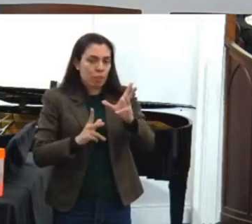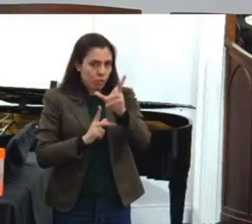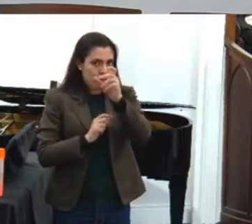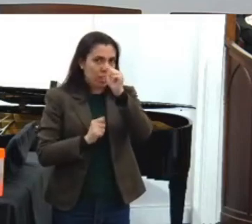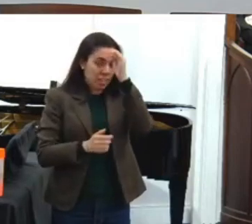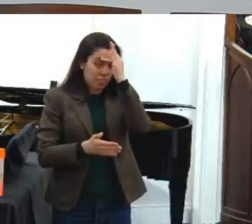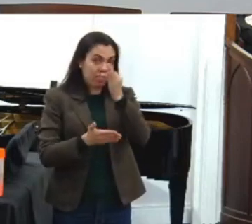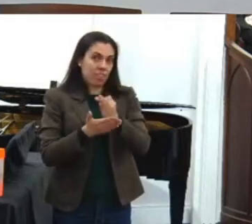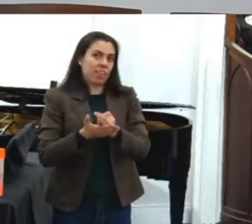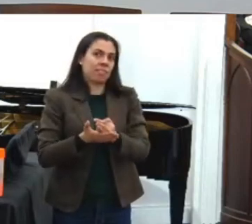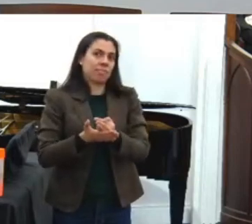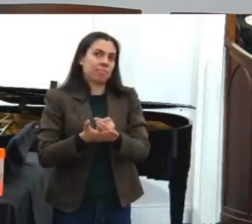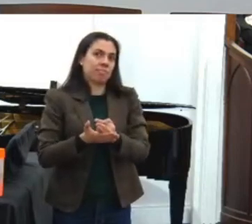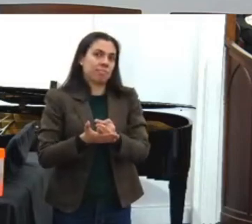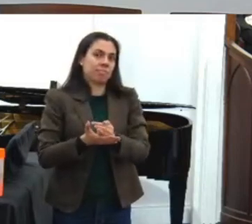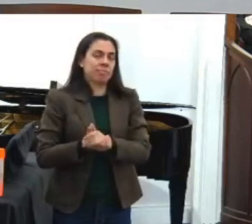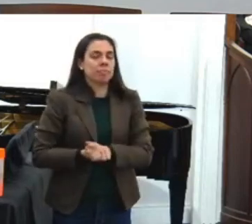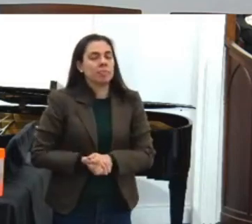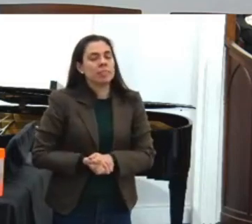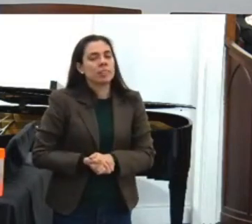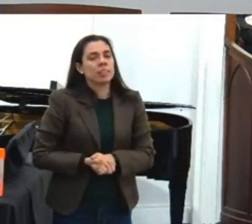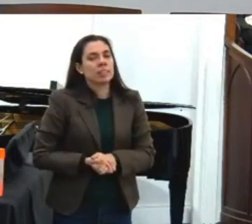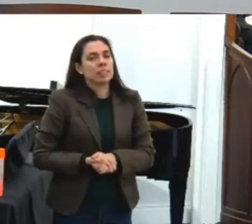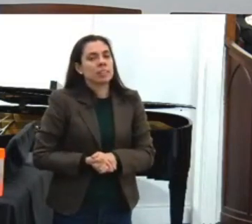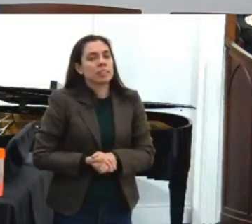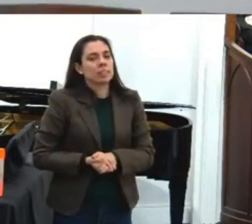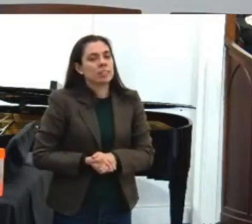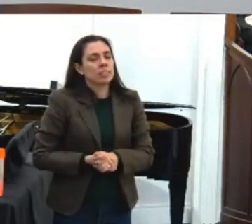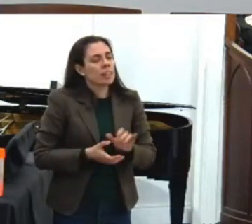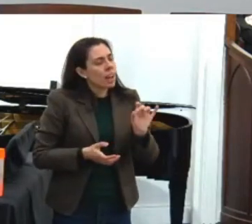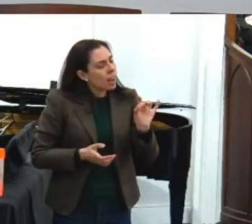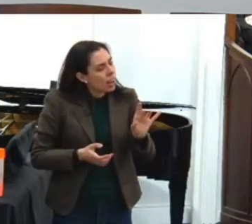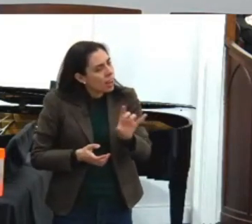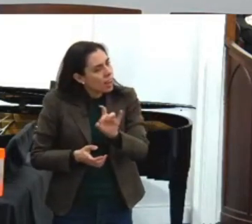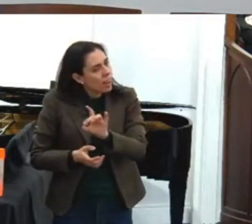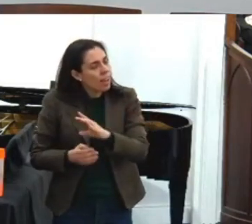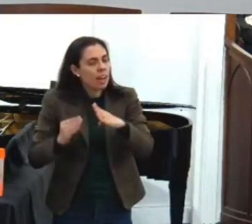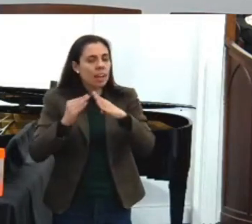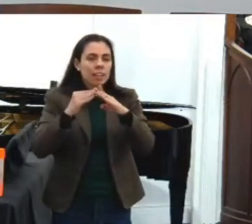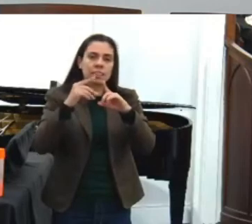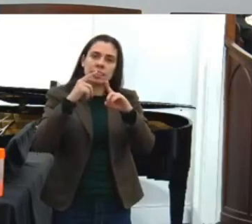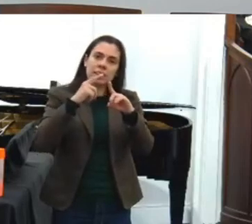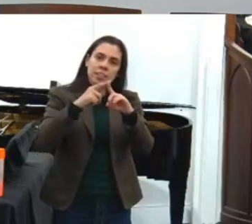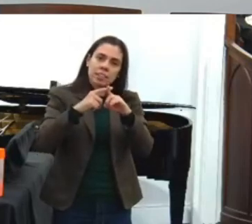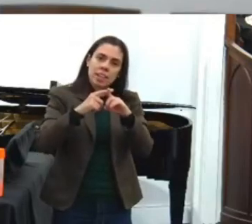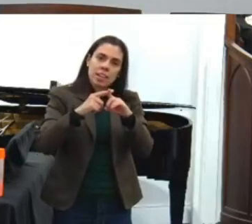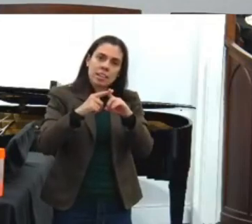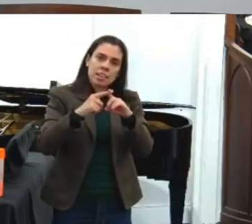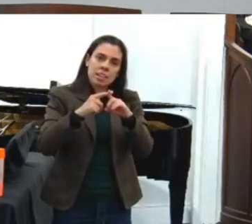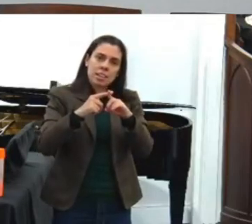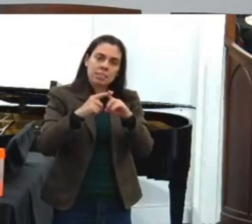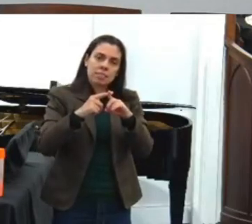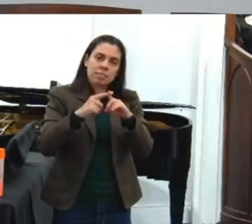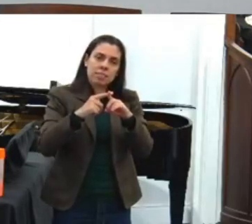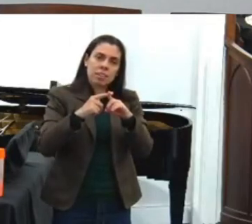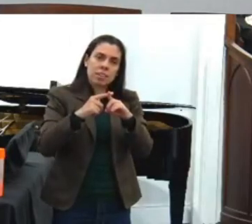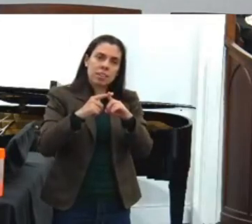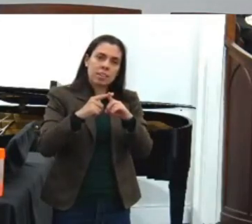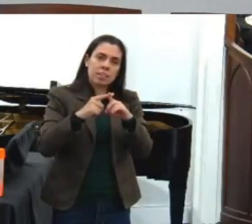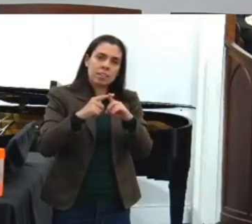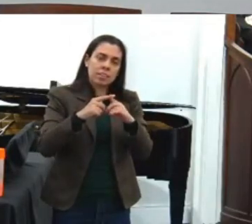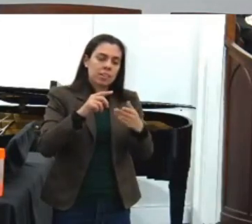Cada igreja, então, tratada no livro de Apocalipse, receberá um confronto e